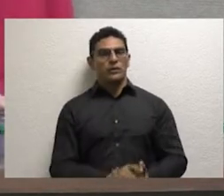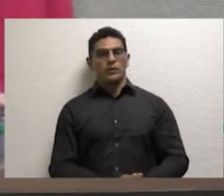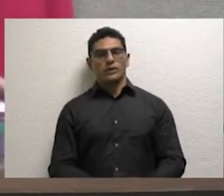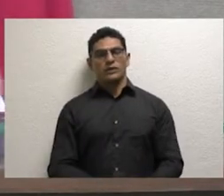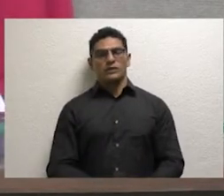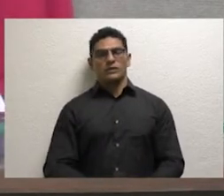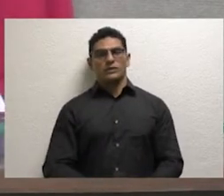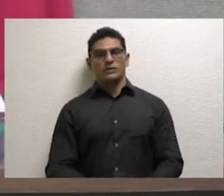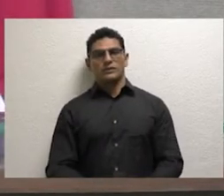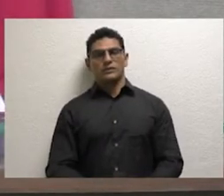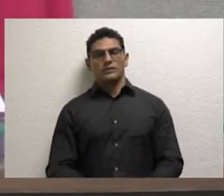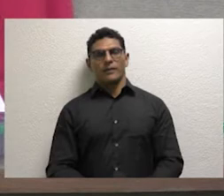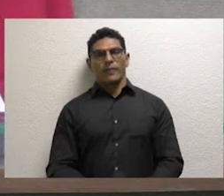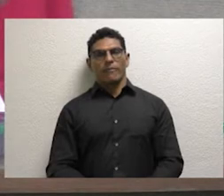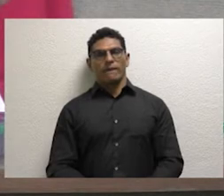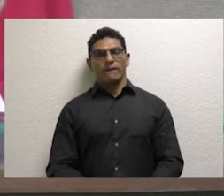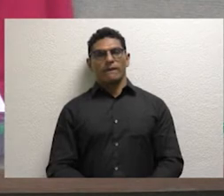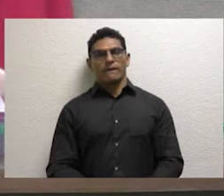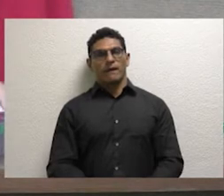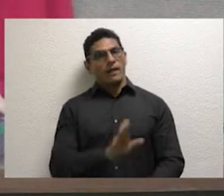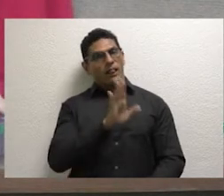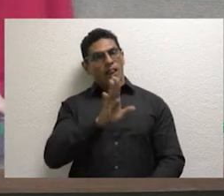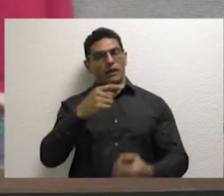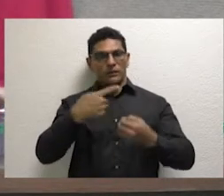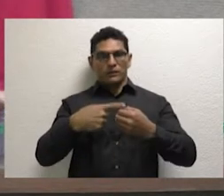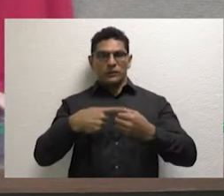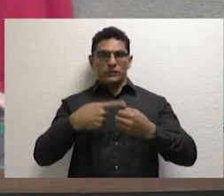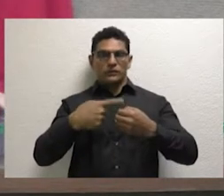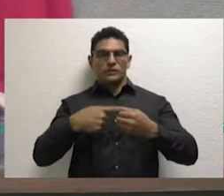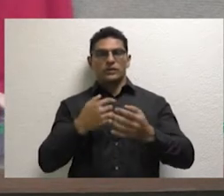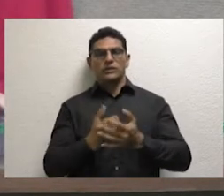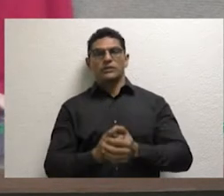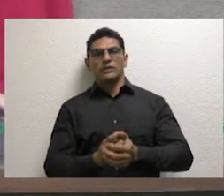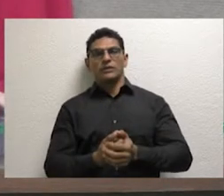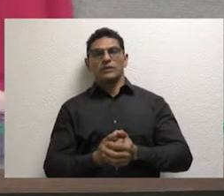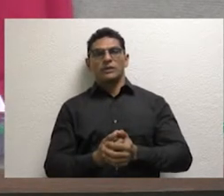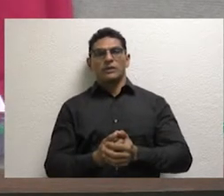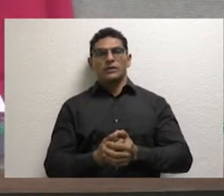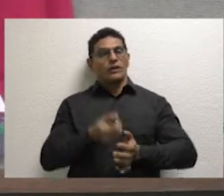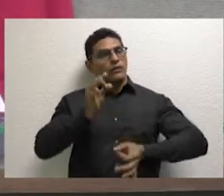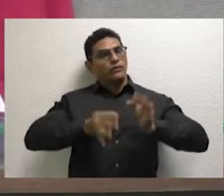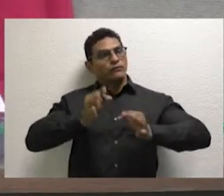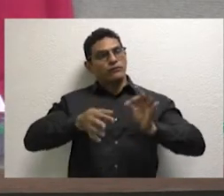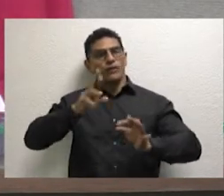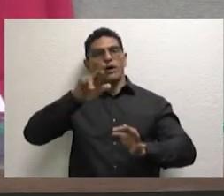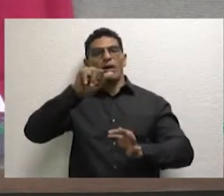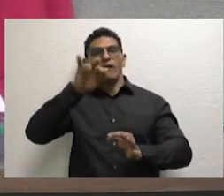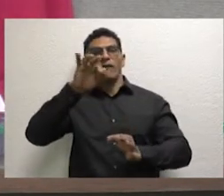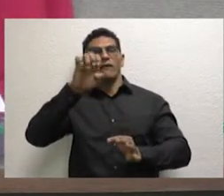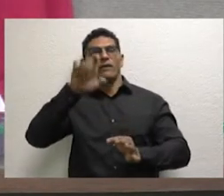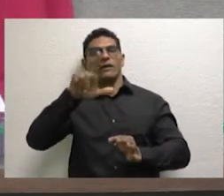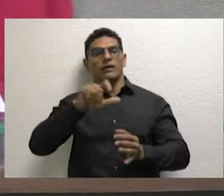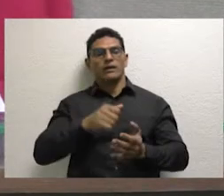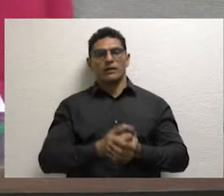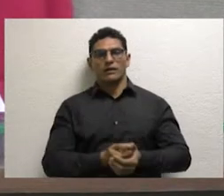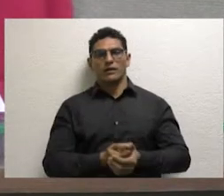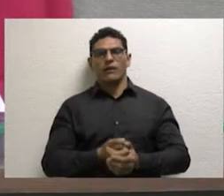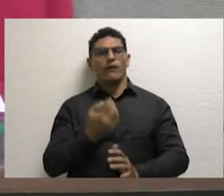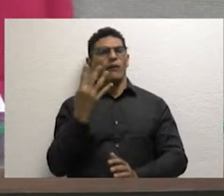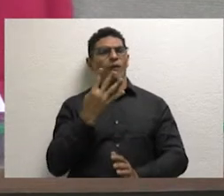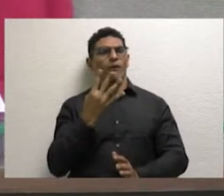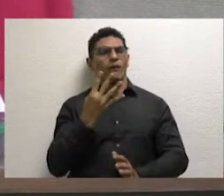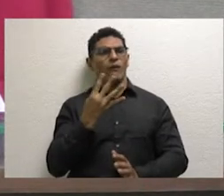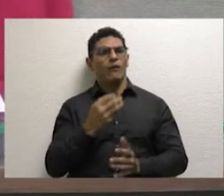lá, empossado, o procurador, o defensor público, Rafael, empossou lá quatro,